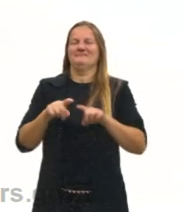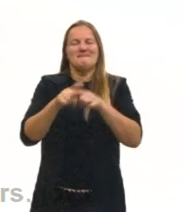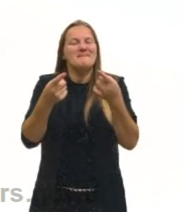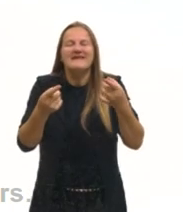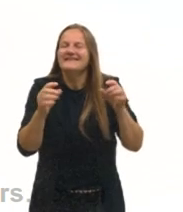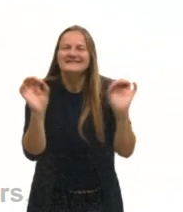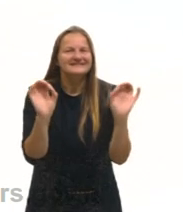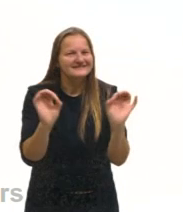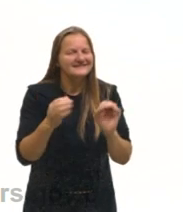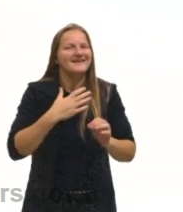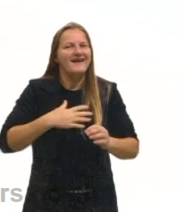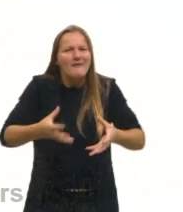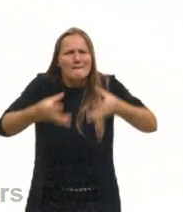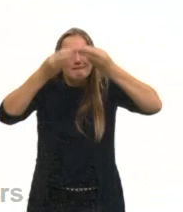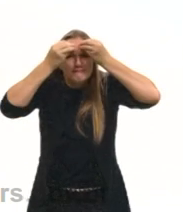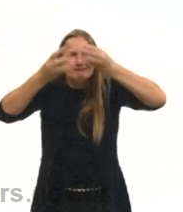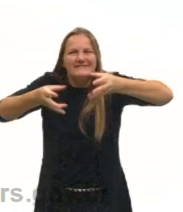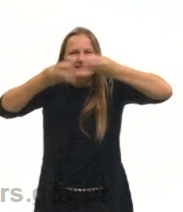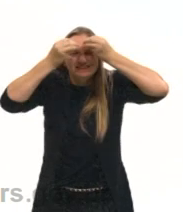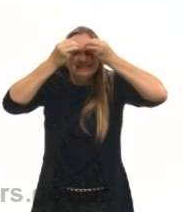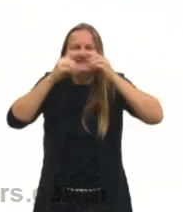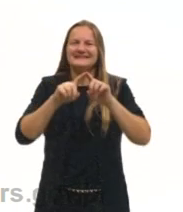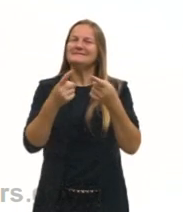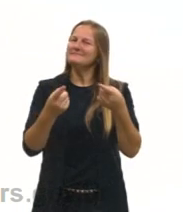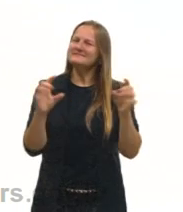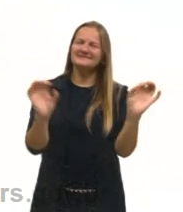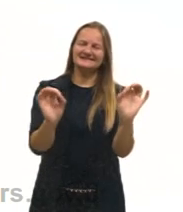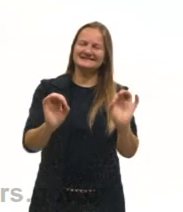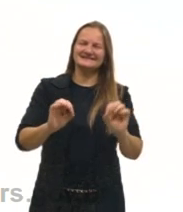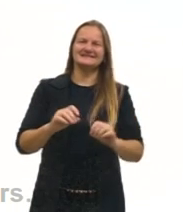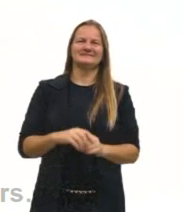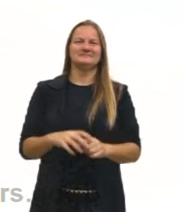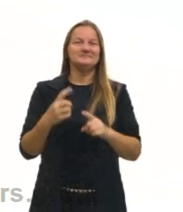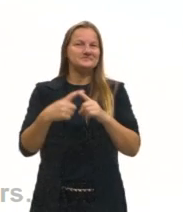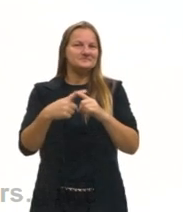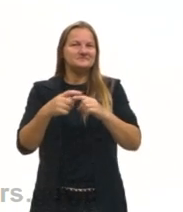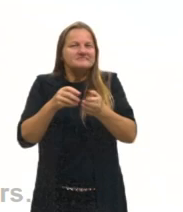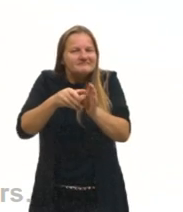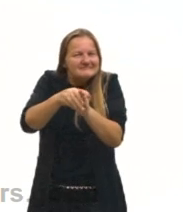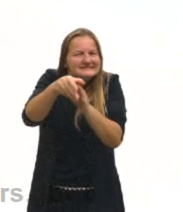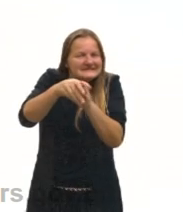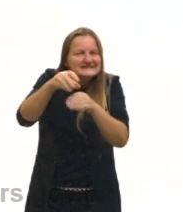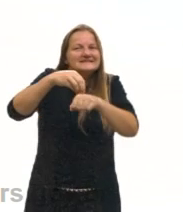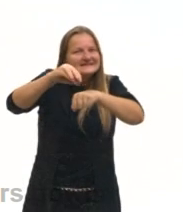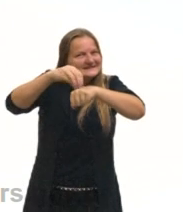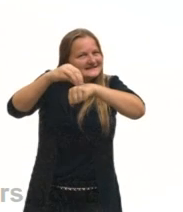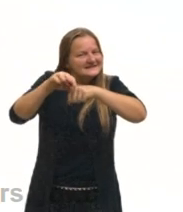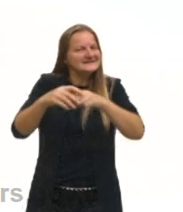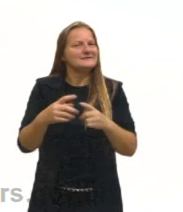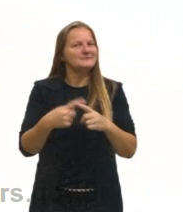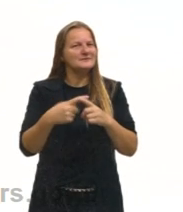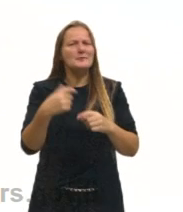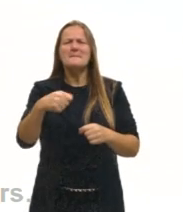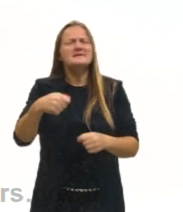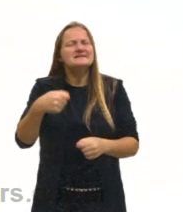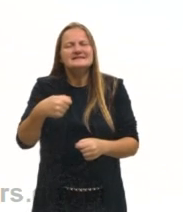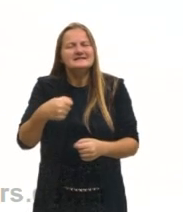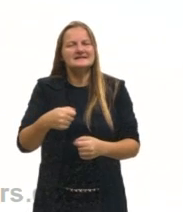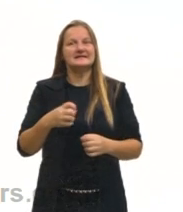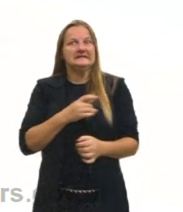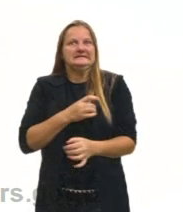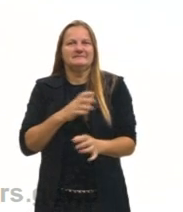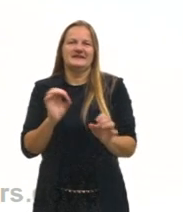de ter que decorar a tabela mas eu tô aqui para auxiliar vocês e ressaltar que vocês não